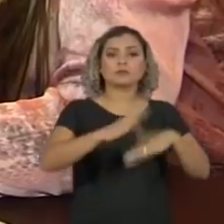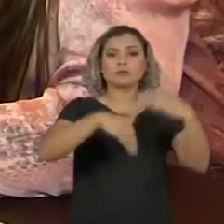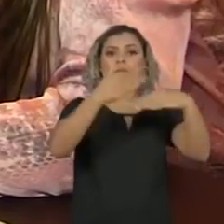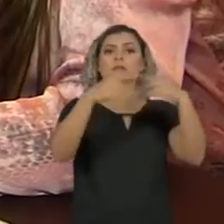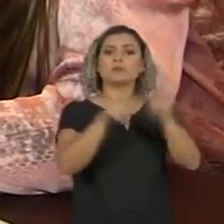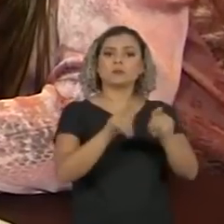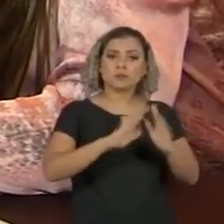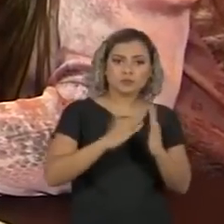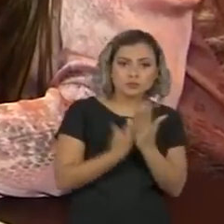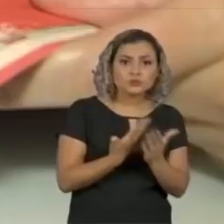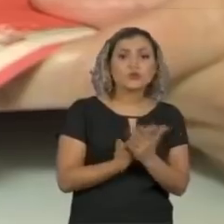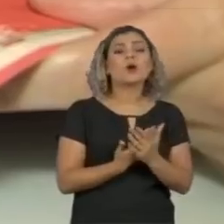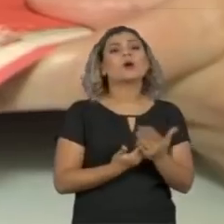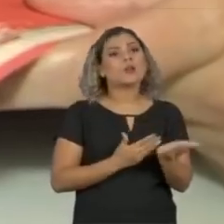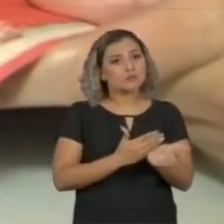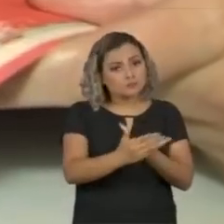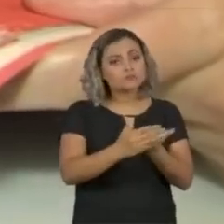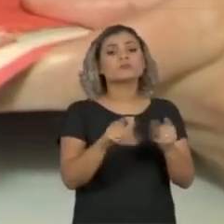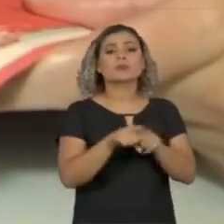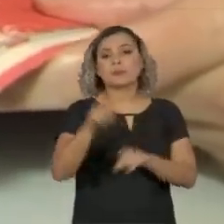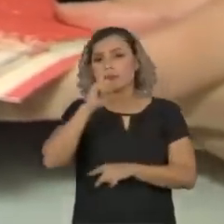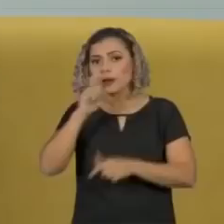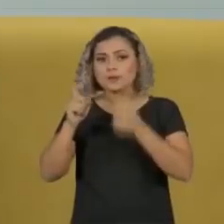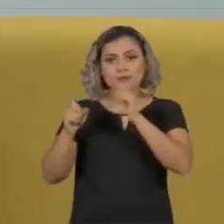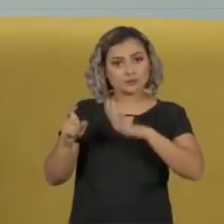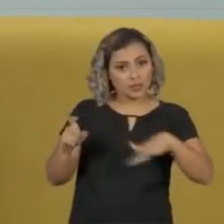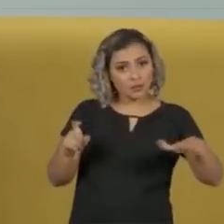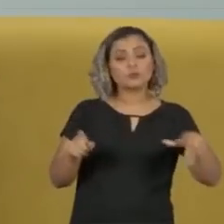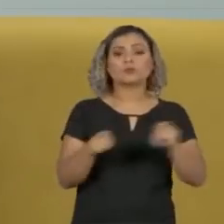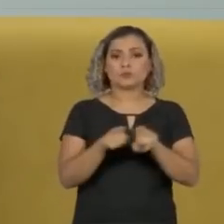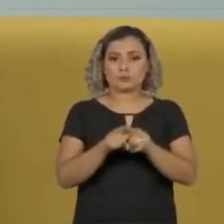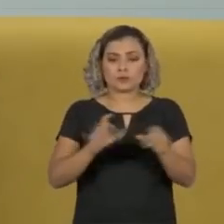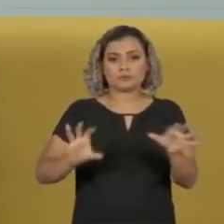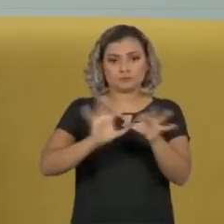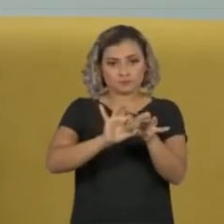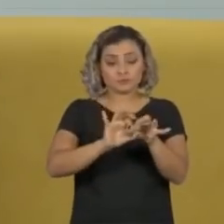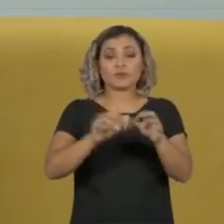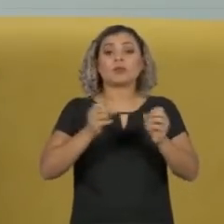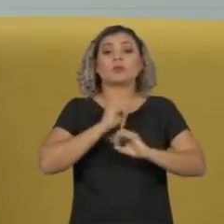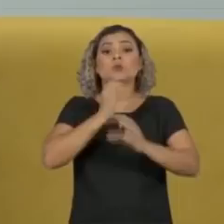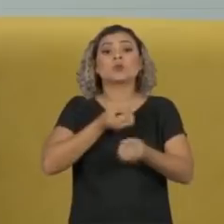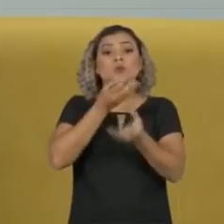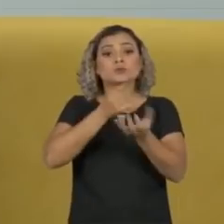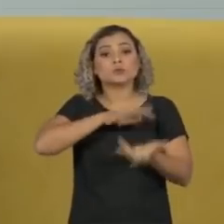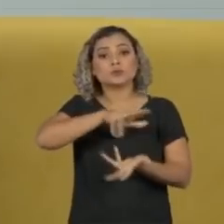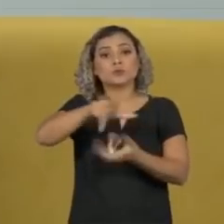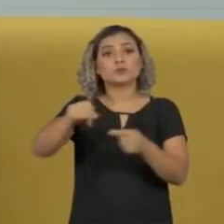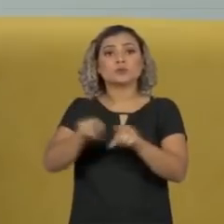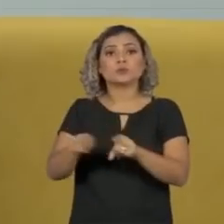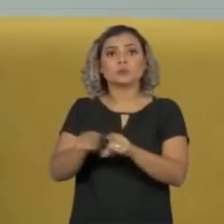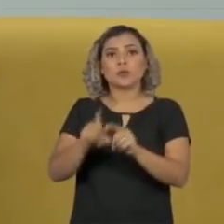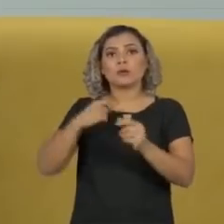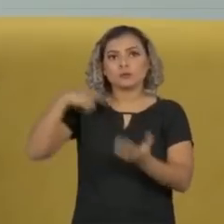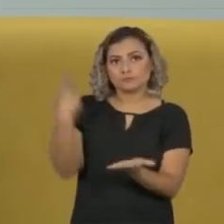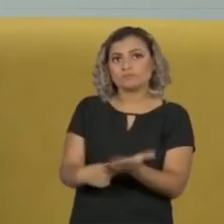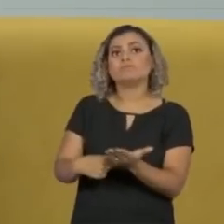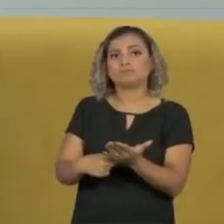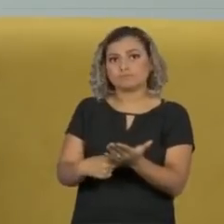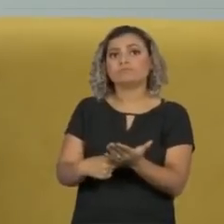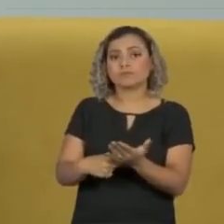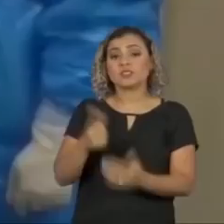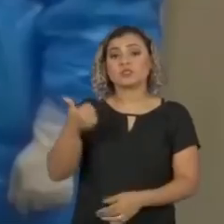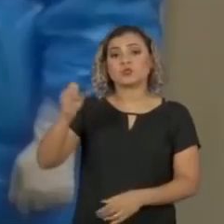da relação entre a escola, pais e alunos. Nas notícias internacionais, com uma centena de casos confirmados em